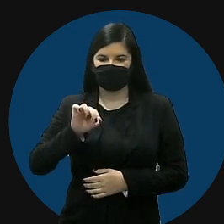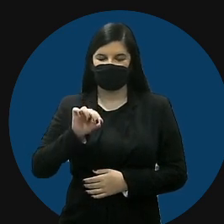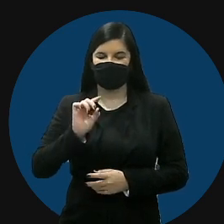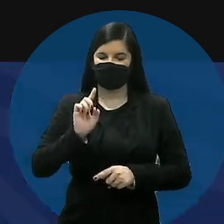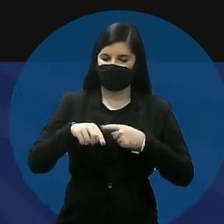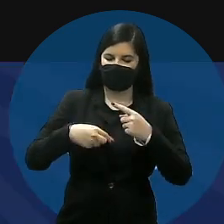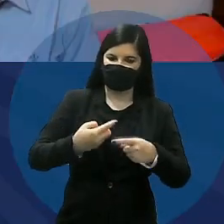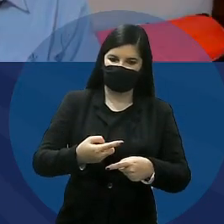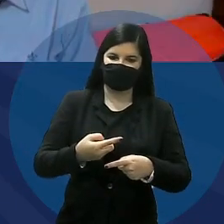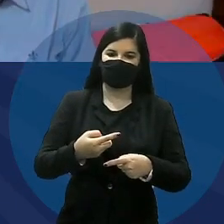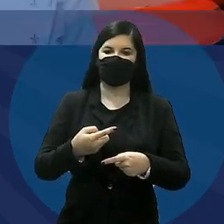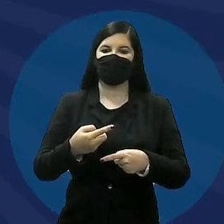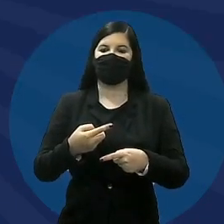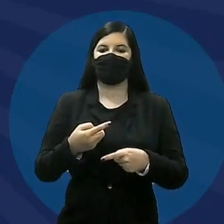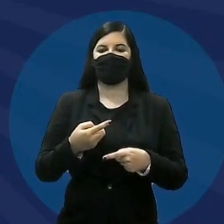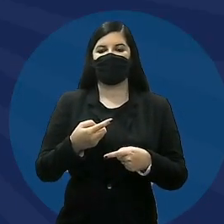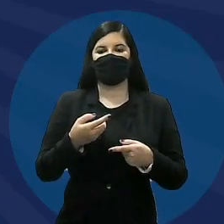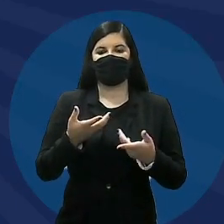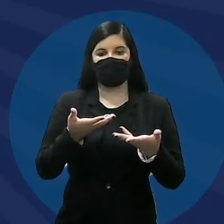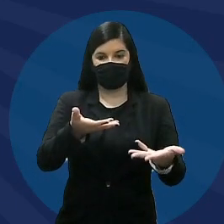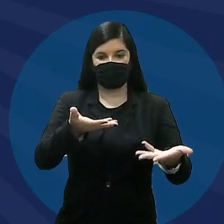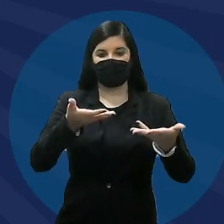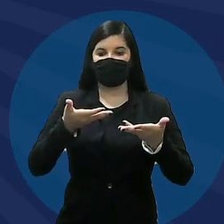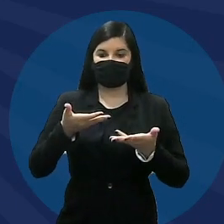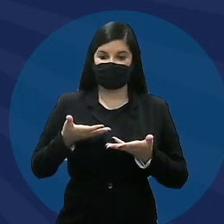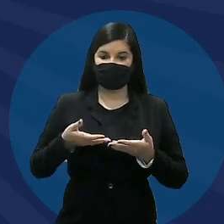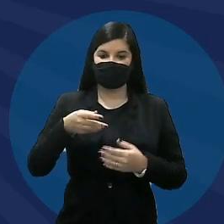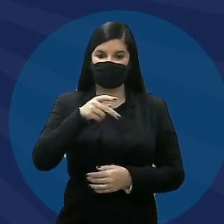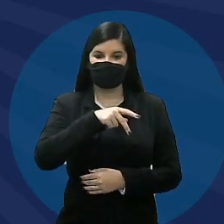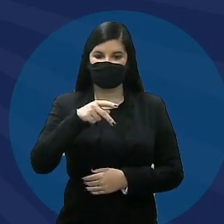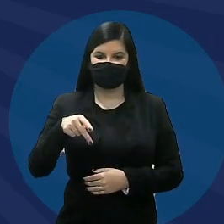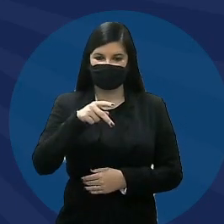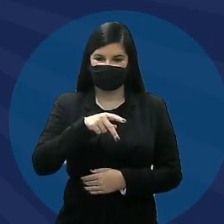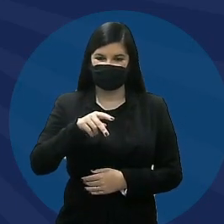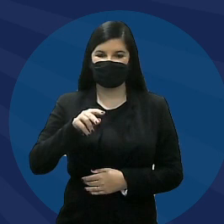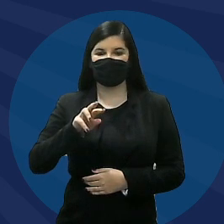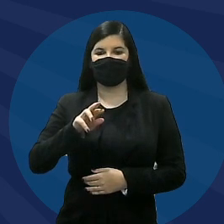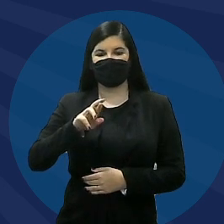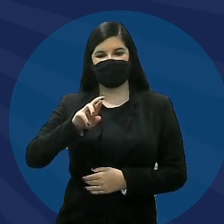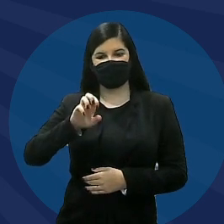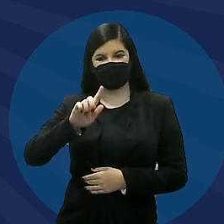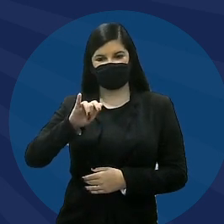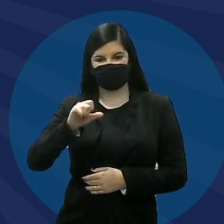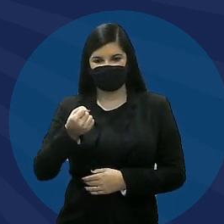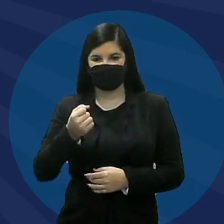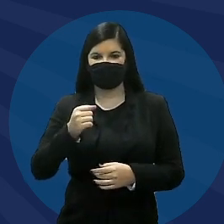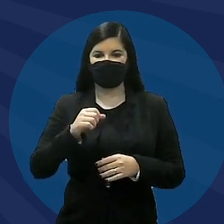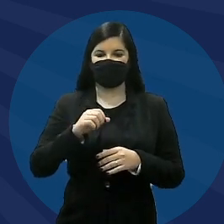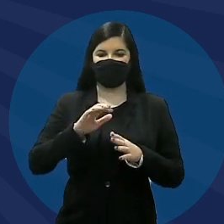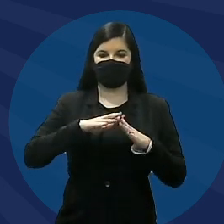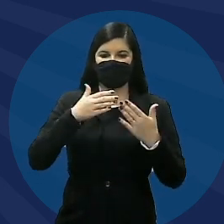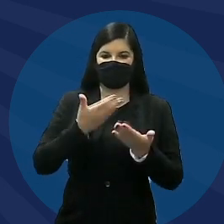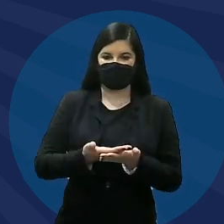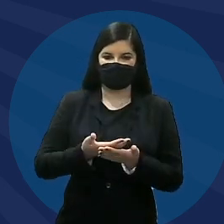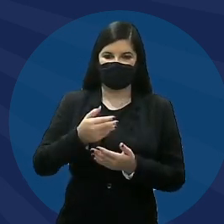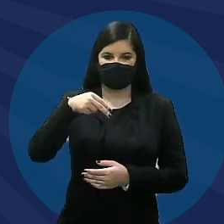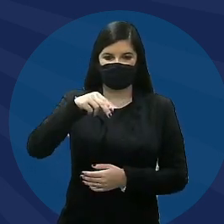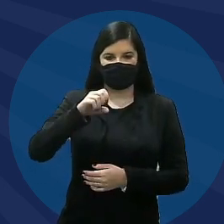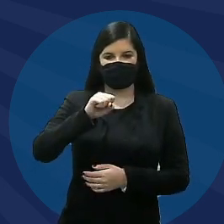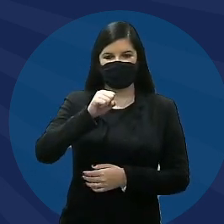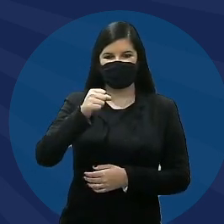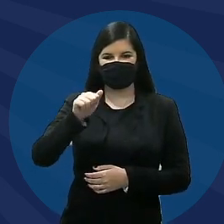em seguida, ele vai convidar o professor Regis Lima. É da EREM Nossa Senhora do Perpétuo do